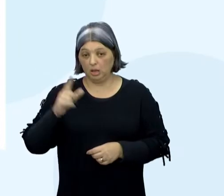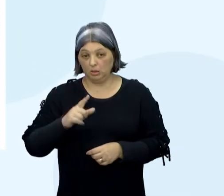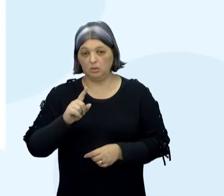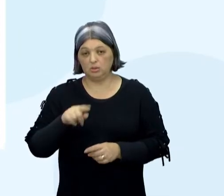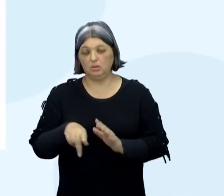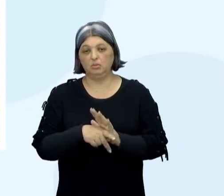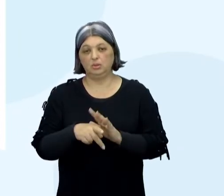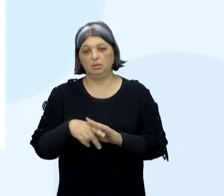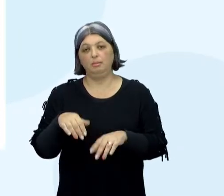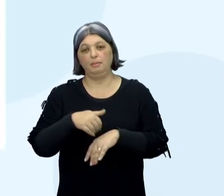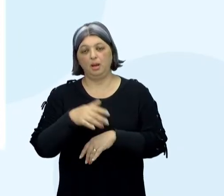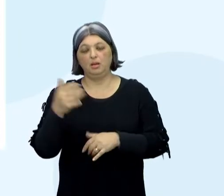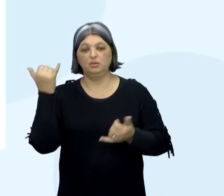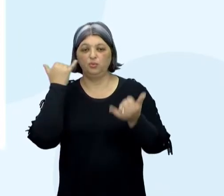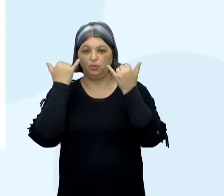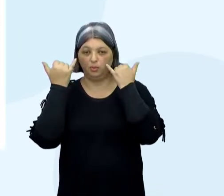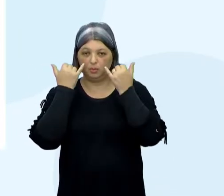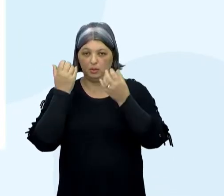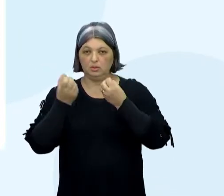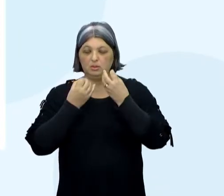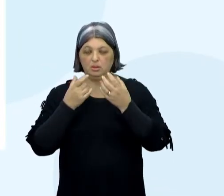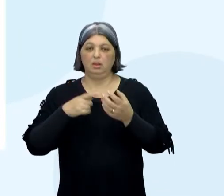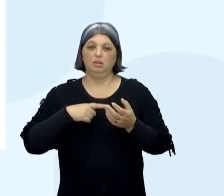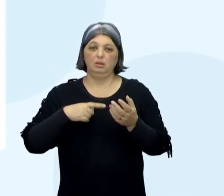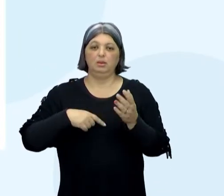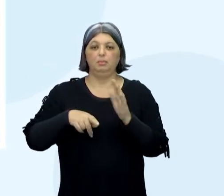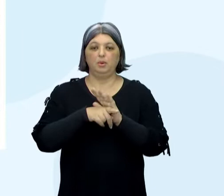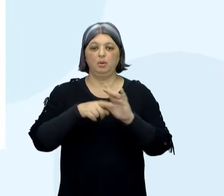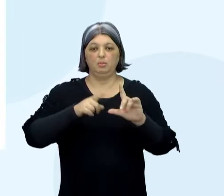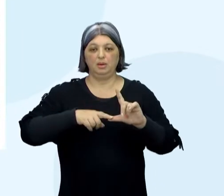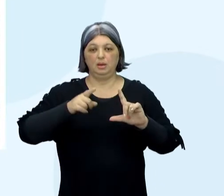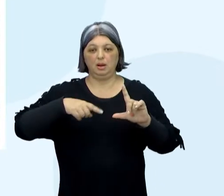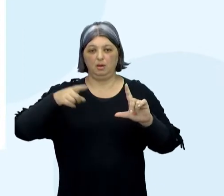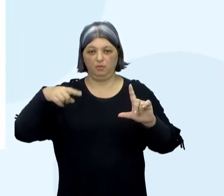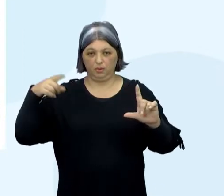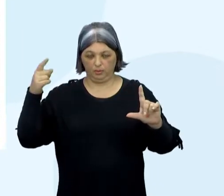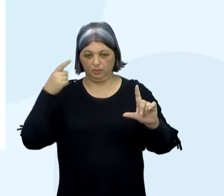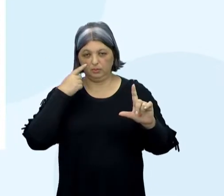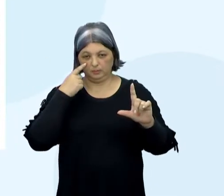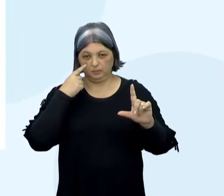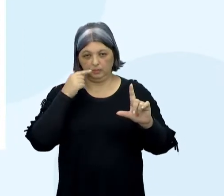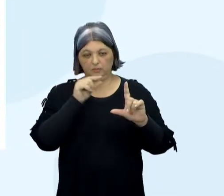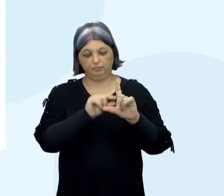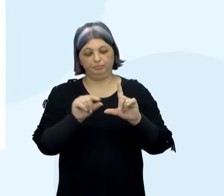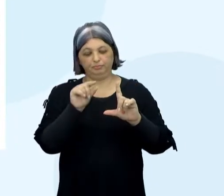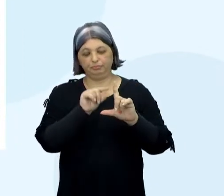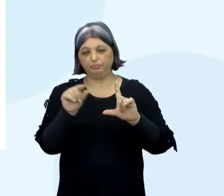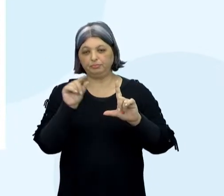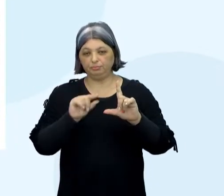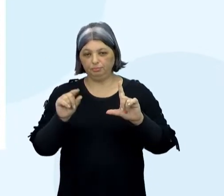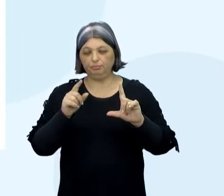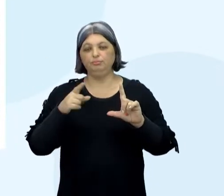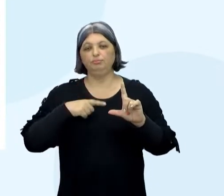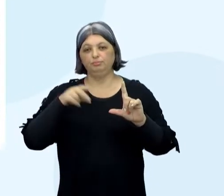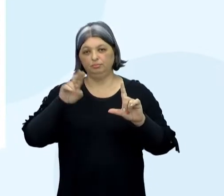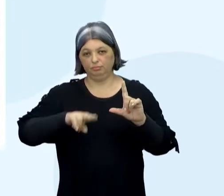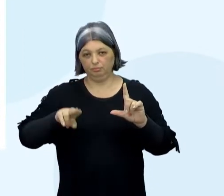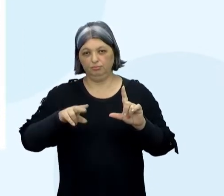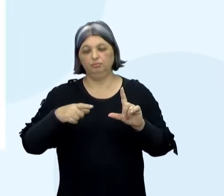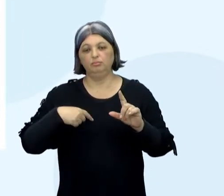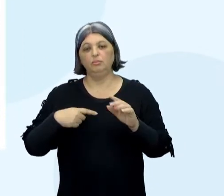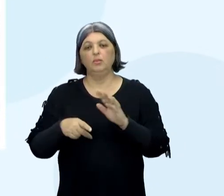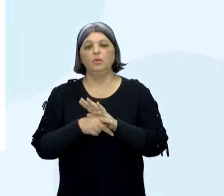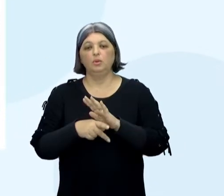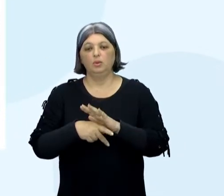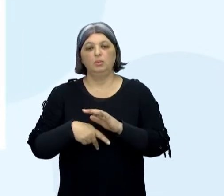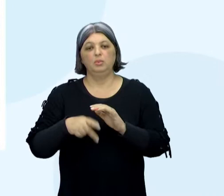com mais informações, ela me traz graficamente esse consumo e ela me traz aí os